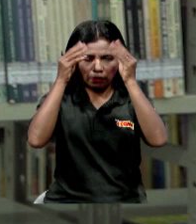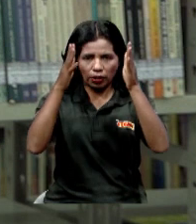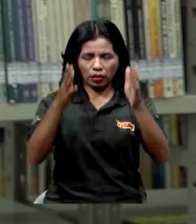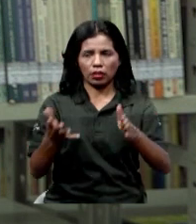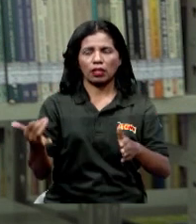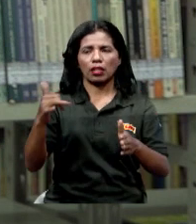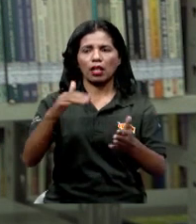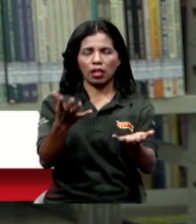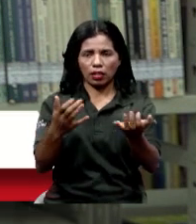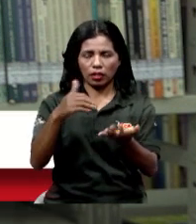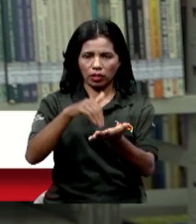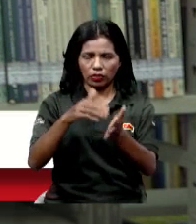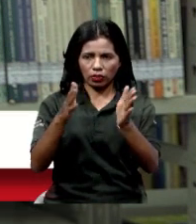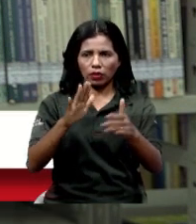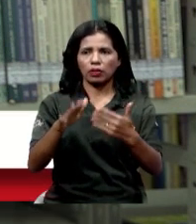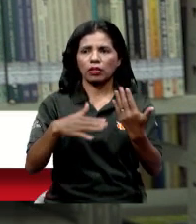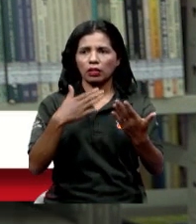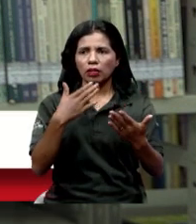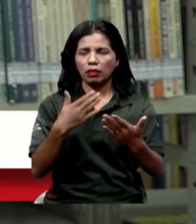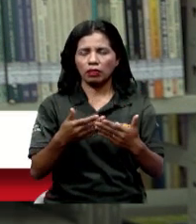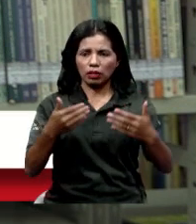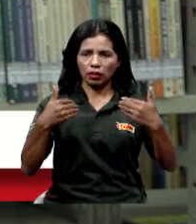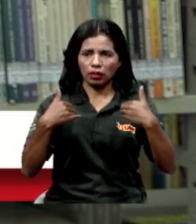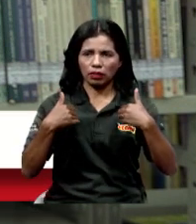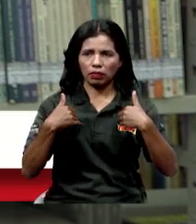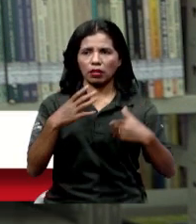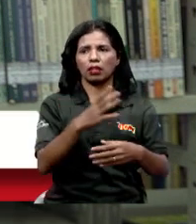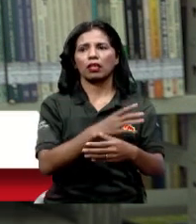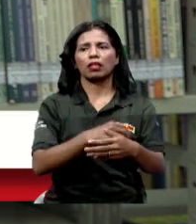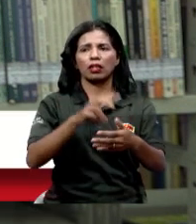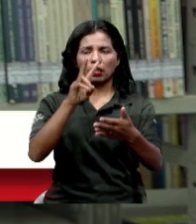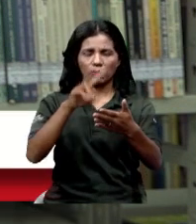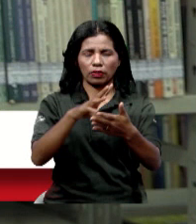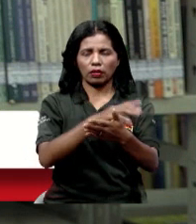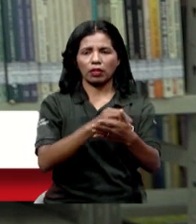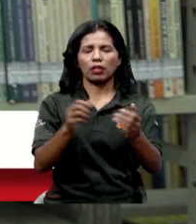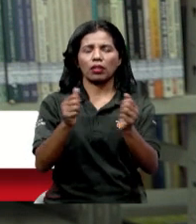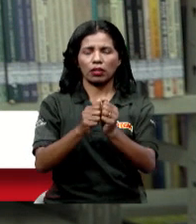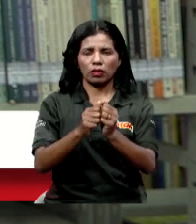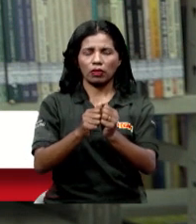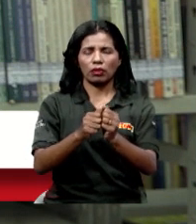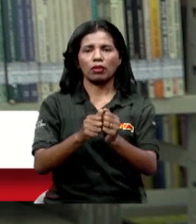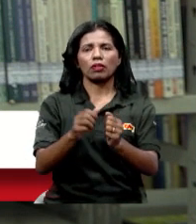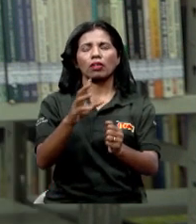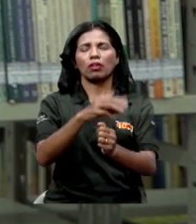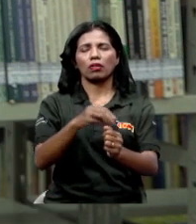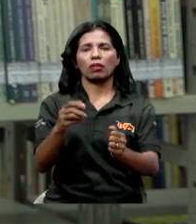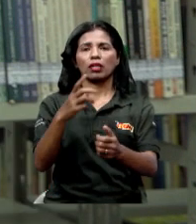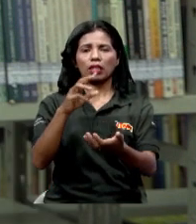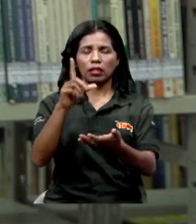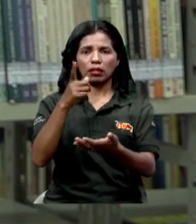ninye estudante Sira ihe hábito de leitura ho dalem português.